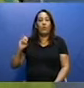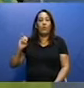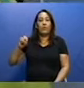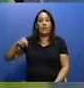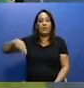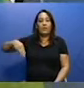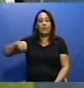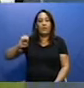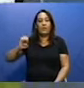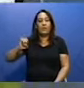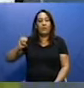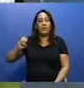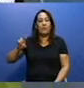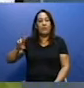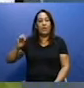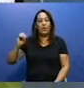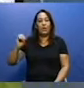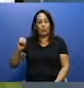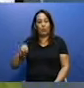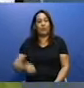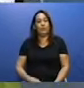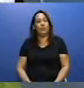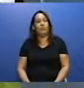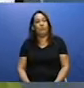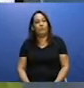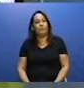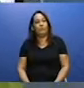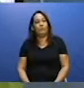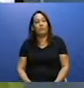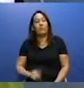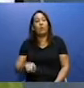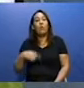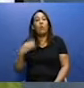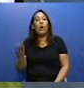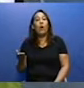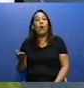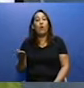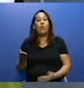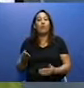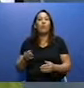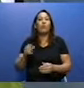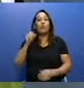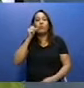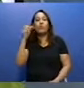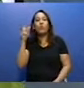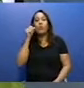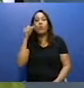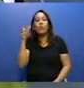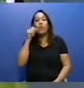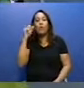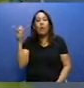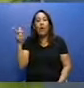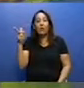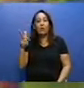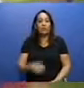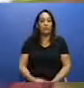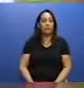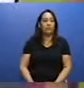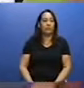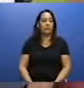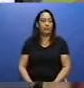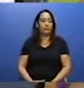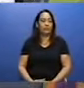Se o vigésimo é esse, o 21º é o próximo, não é? Quem é o próximo?